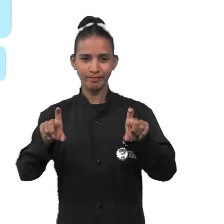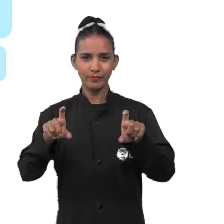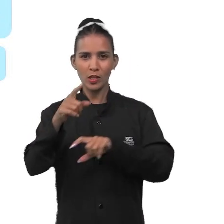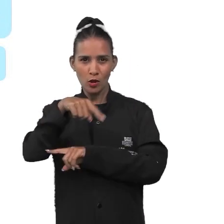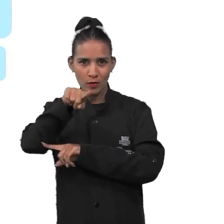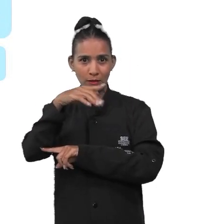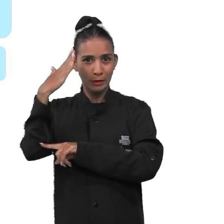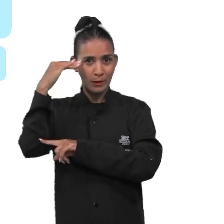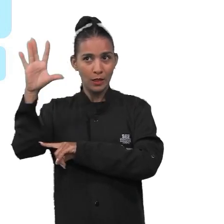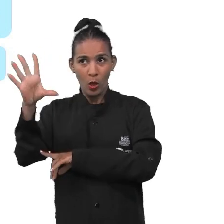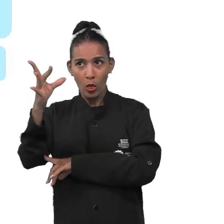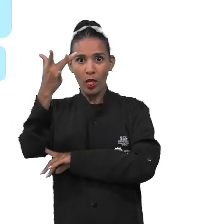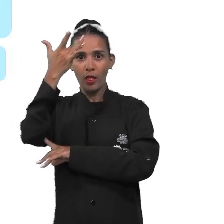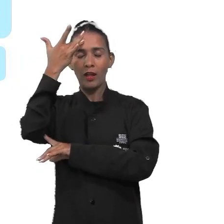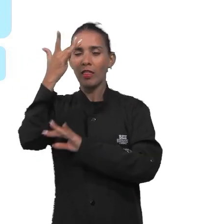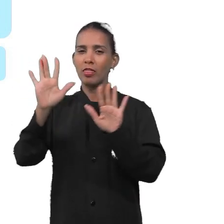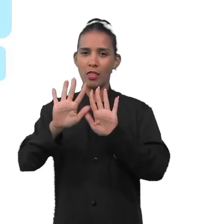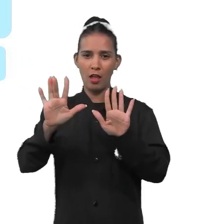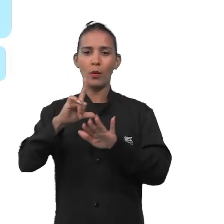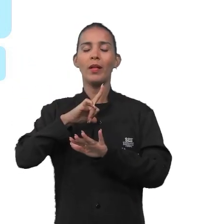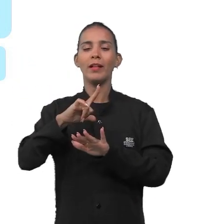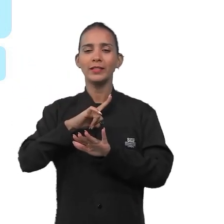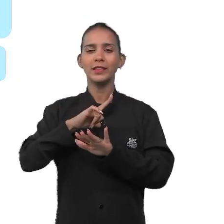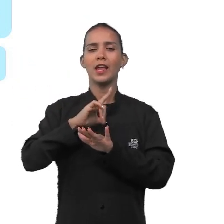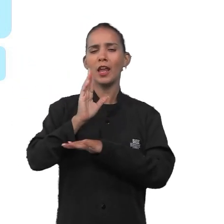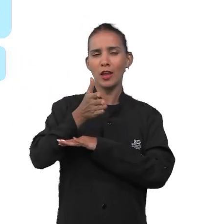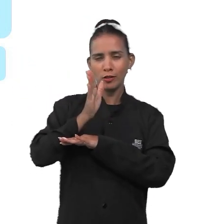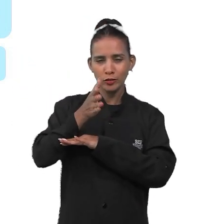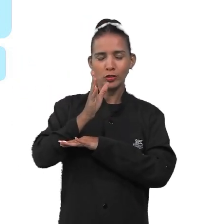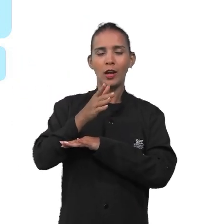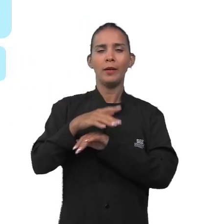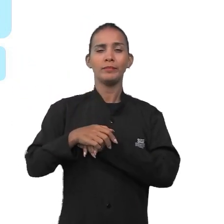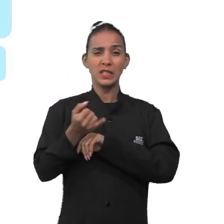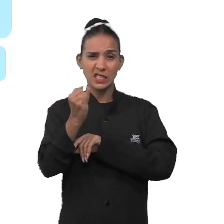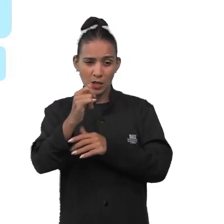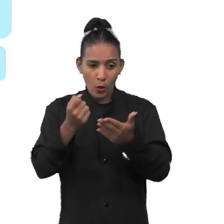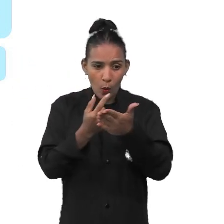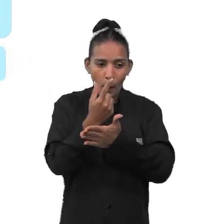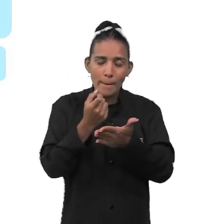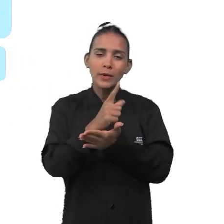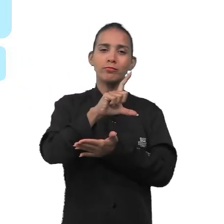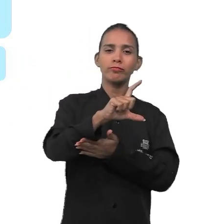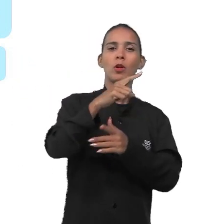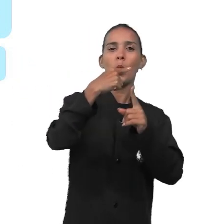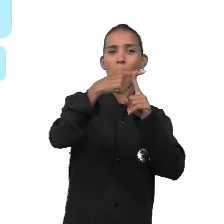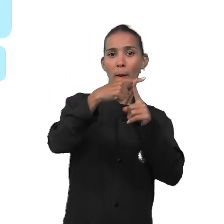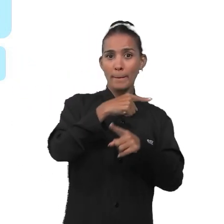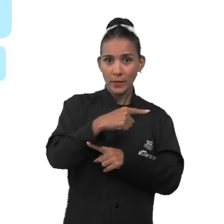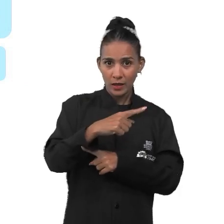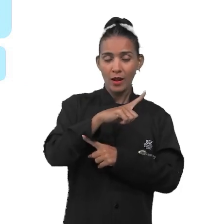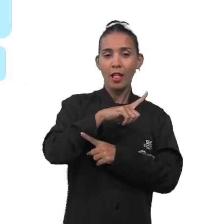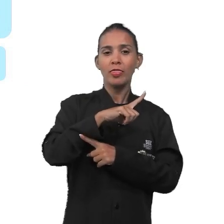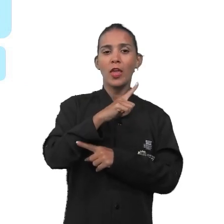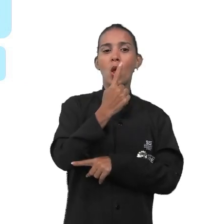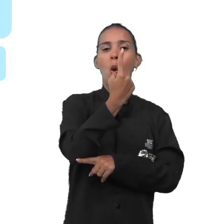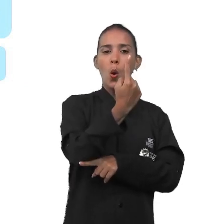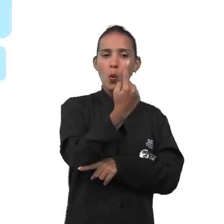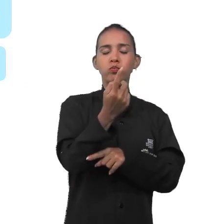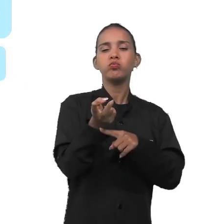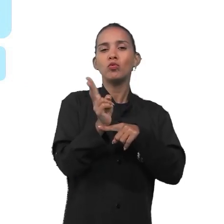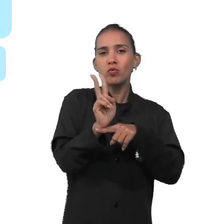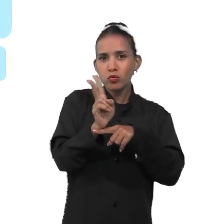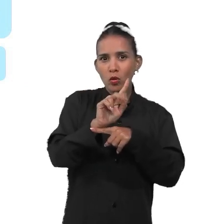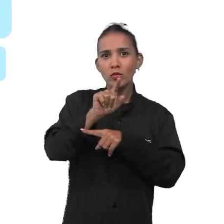saber o potencial de uma pilha, aquela pilha, você sabe, você comprou uma pilha em casa e ela tem 1,5 volt. Como que calcula? Você vai pegar